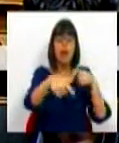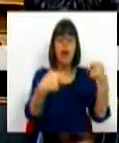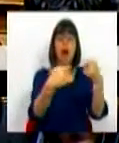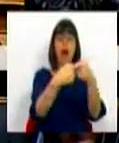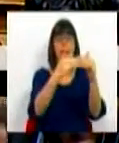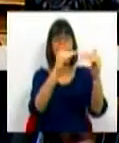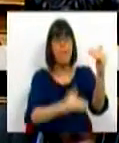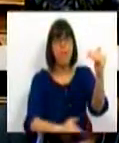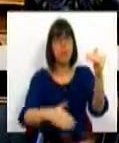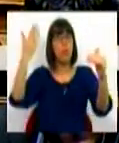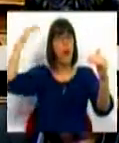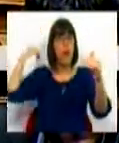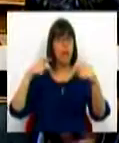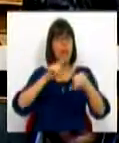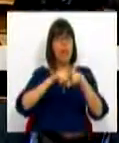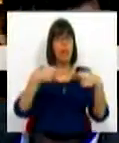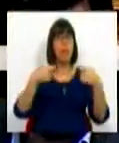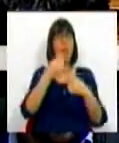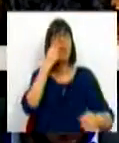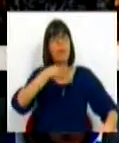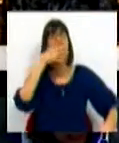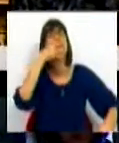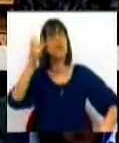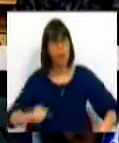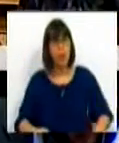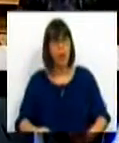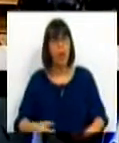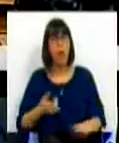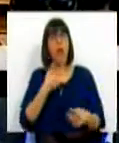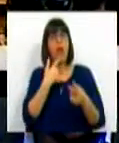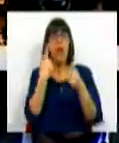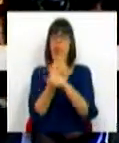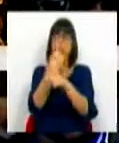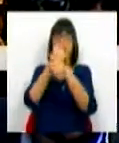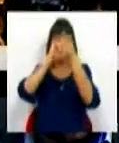era menor do que antes do período de ajustamento. Como é que explicam isto, senhores deputados?